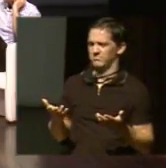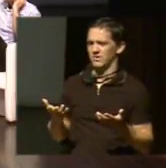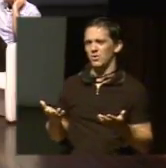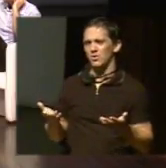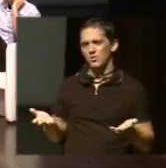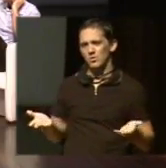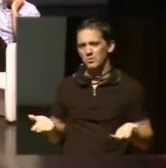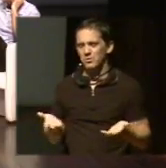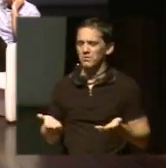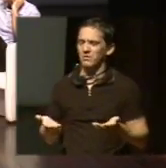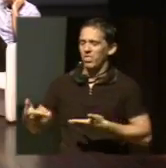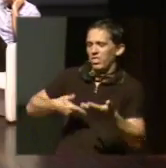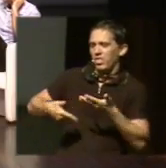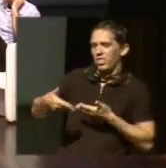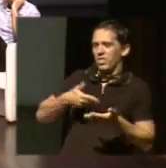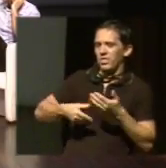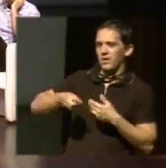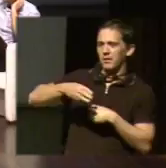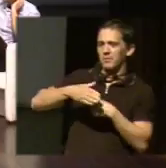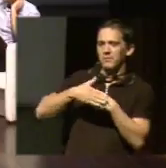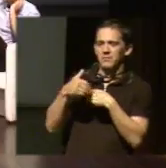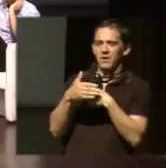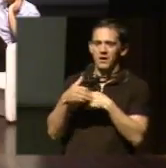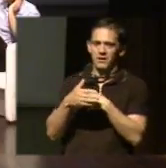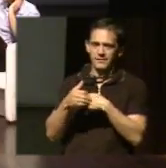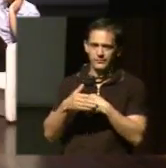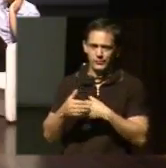mimimi. A gente reclama realmente de tudo.